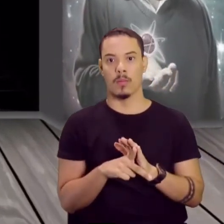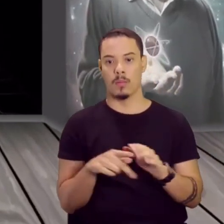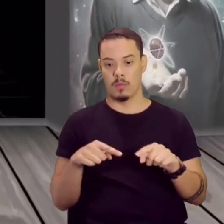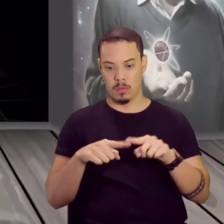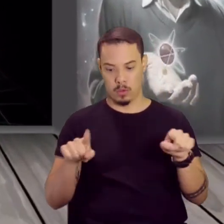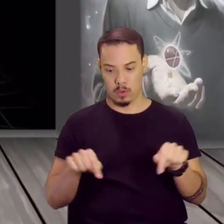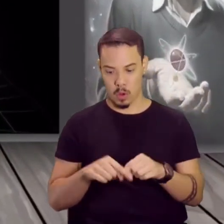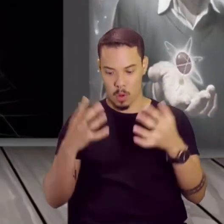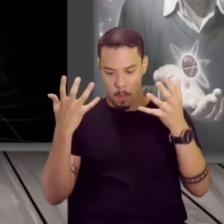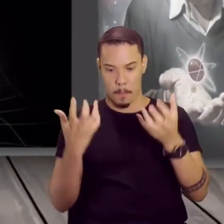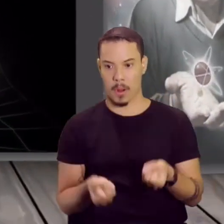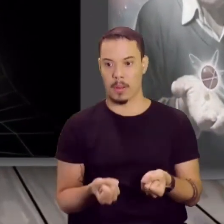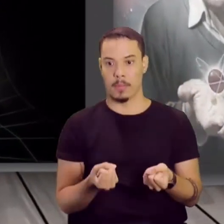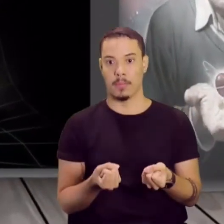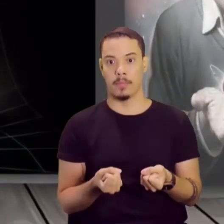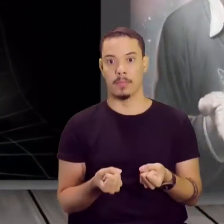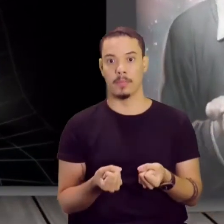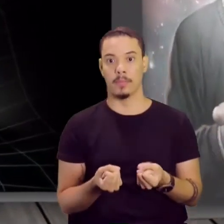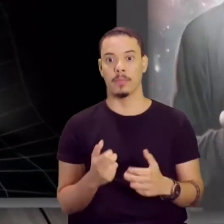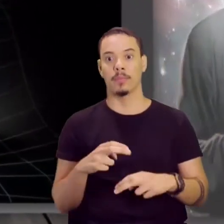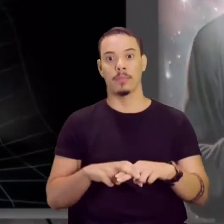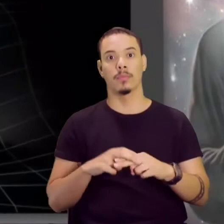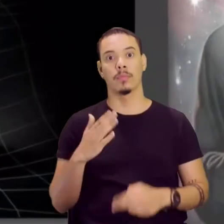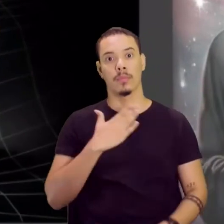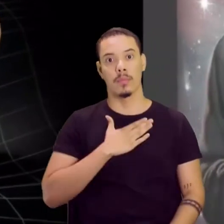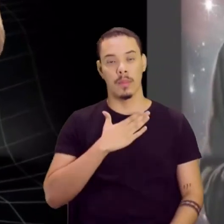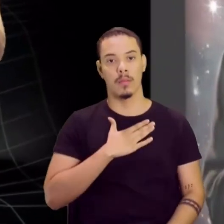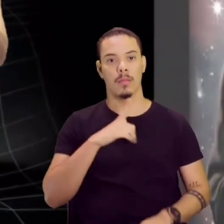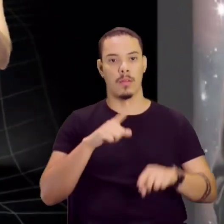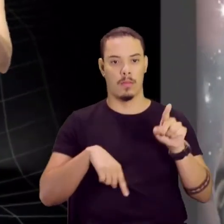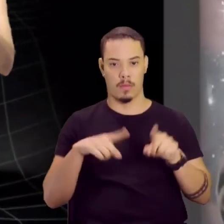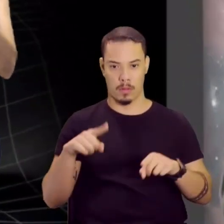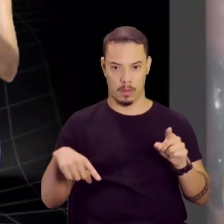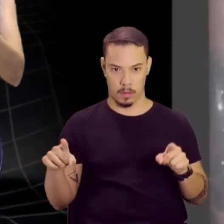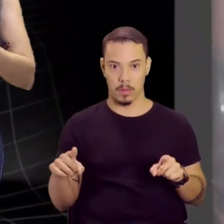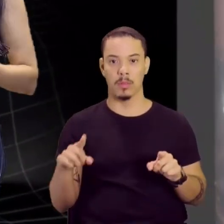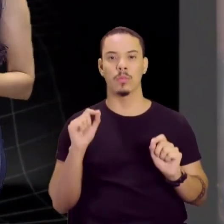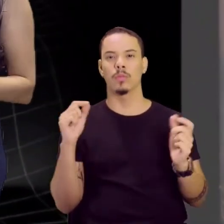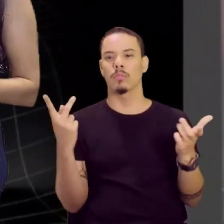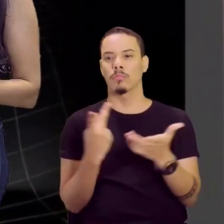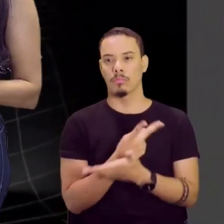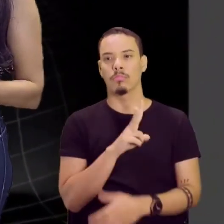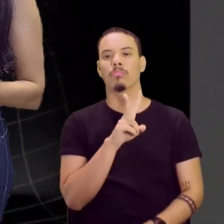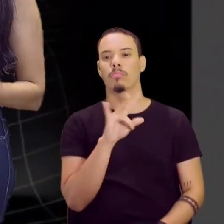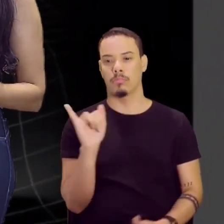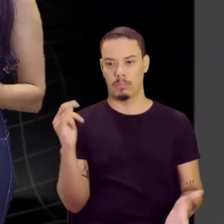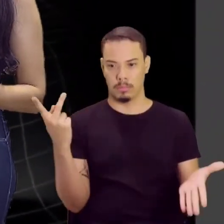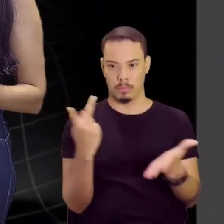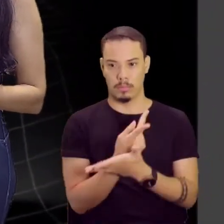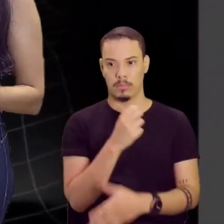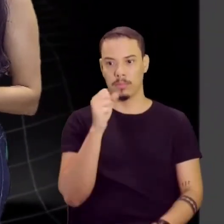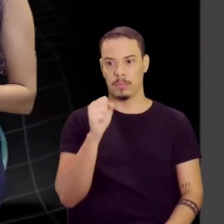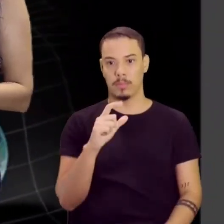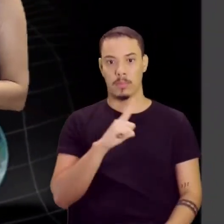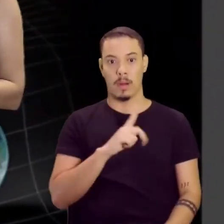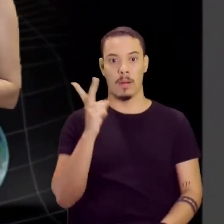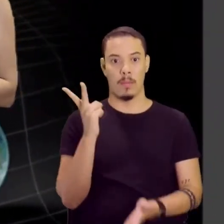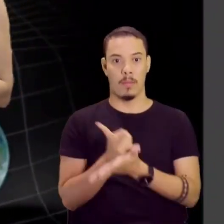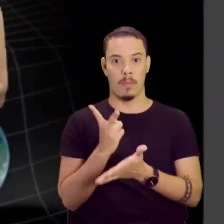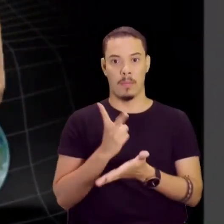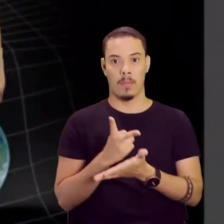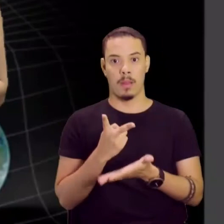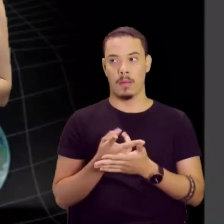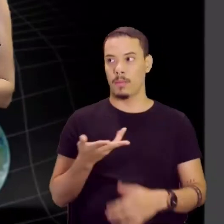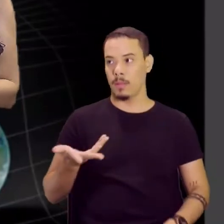são atraídos para o solo, a minha variação de velocidade, ela vai ocorrer. E tem a mesma aceleração